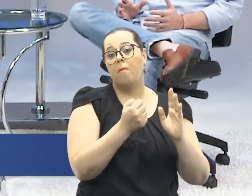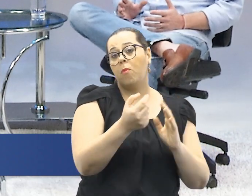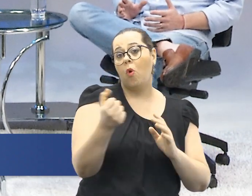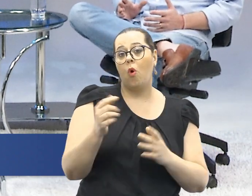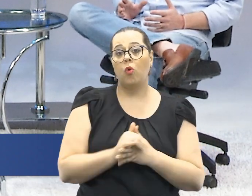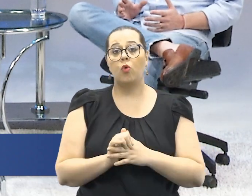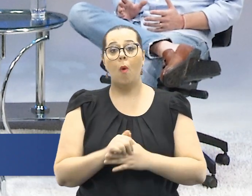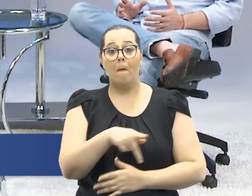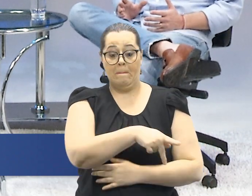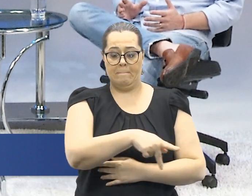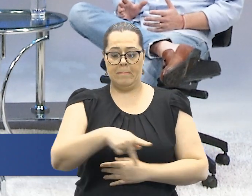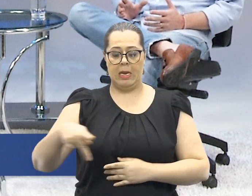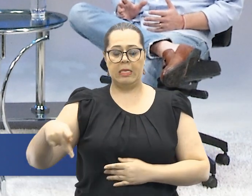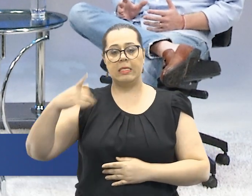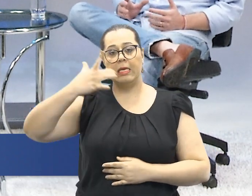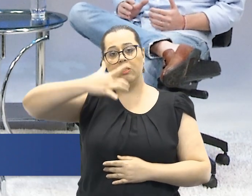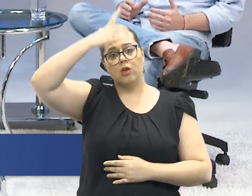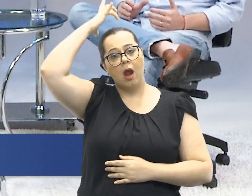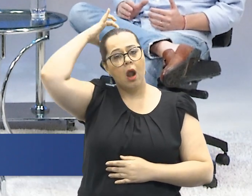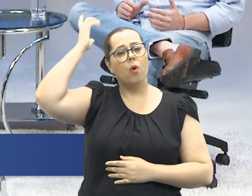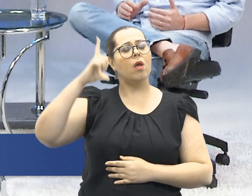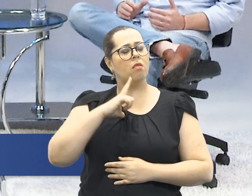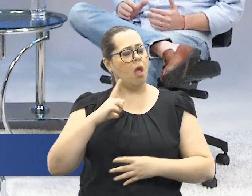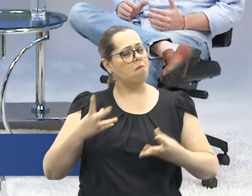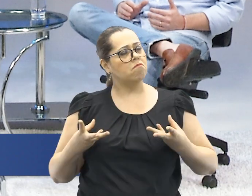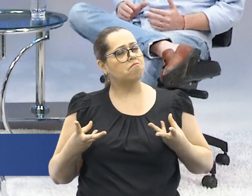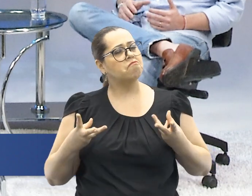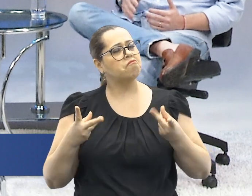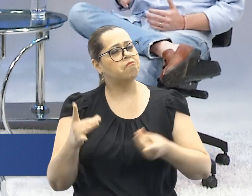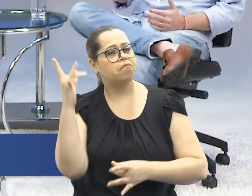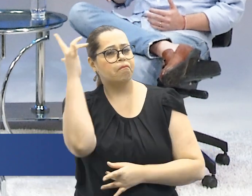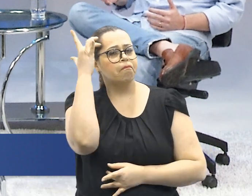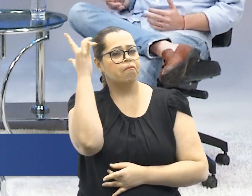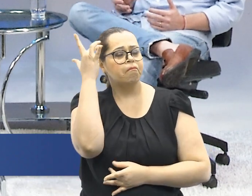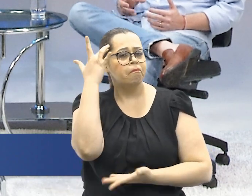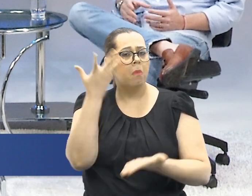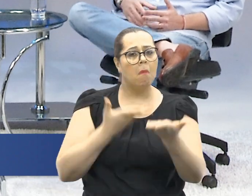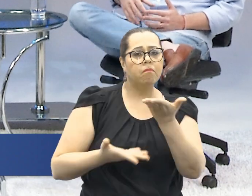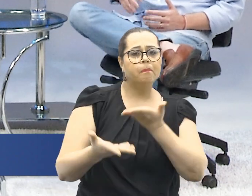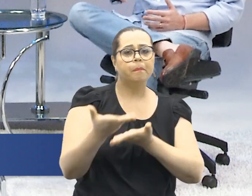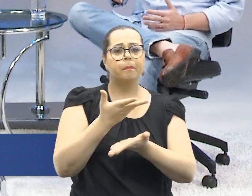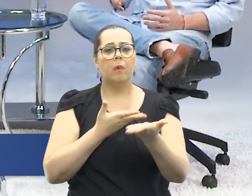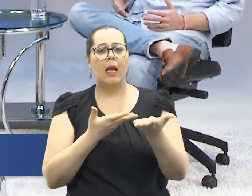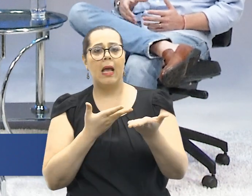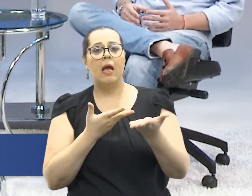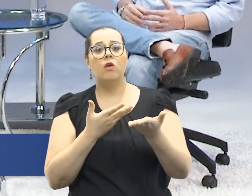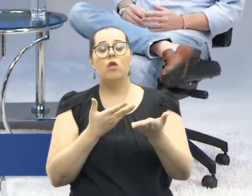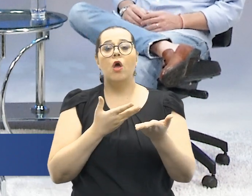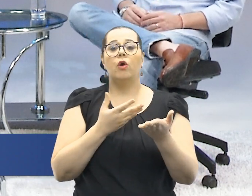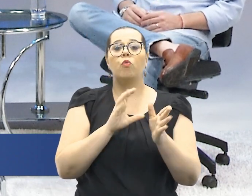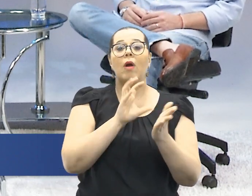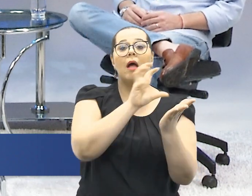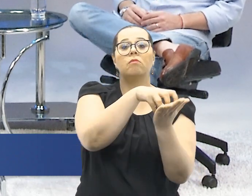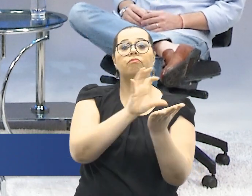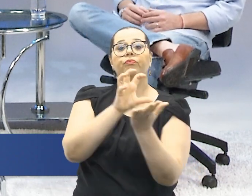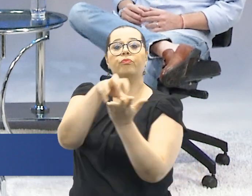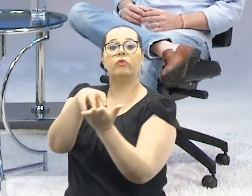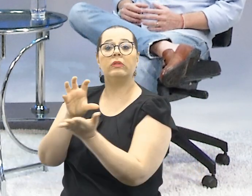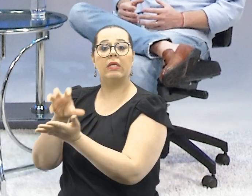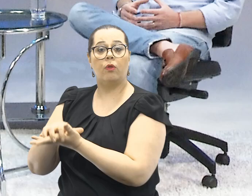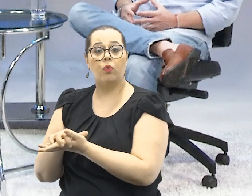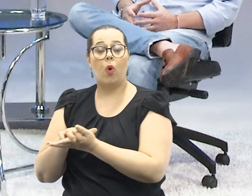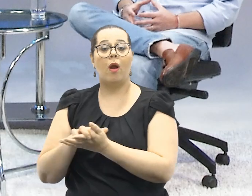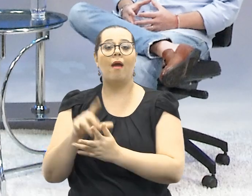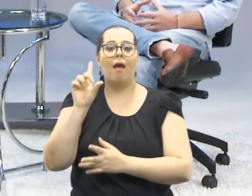Carlão tem a habilidade de estar representando a Câmara nas negociações com o Executivo, com os setores,